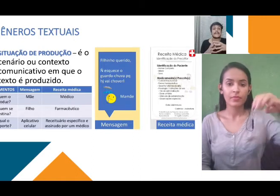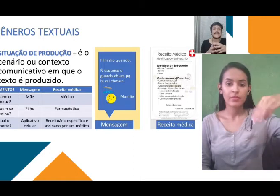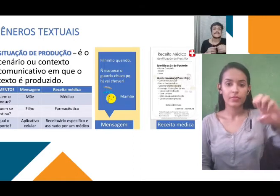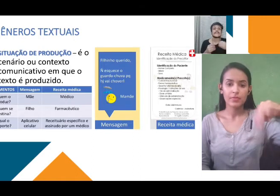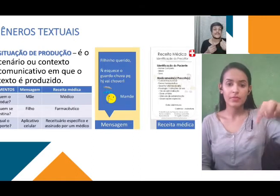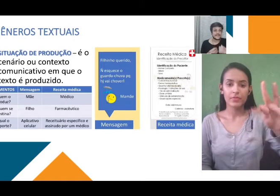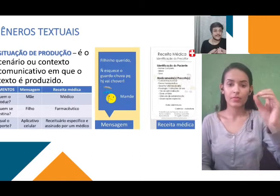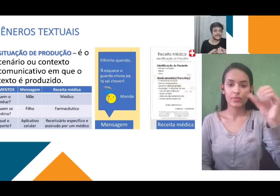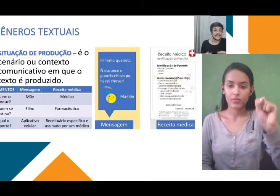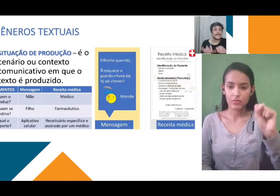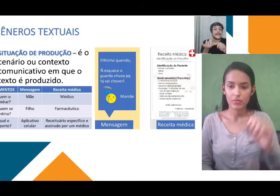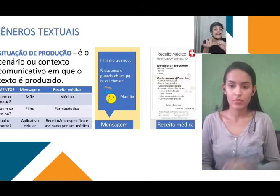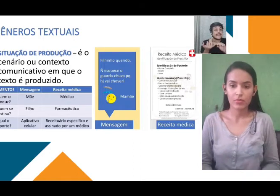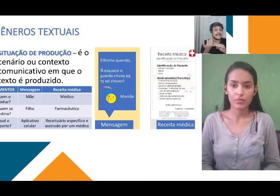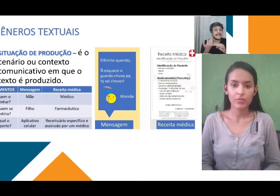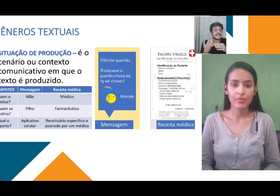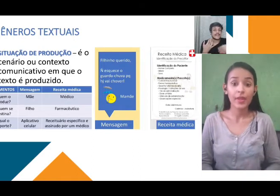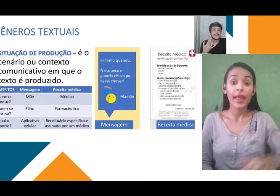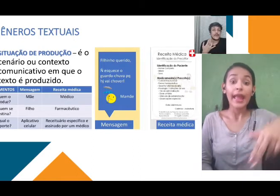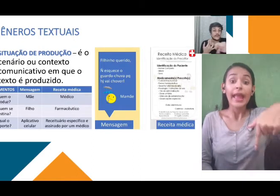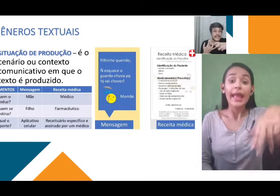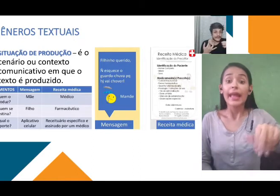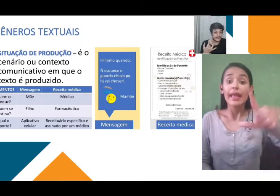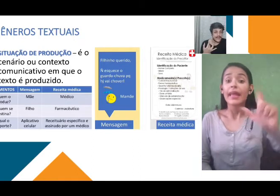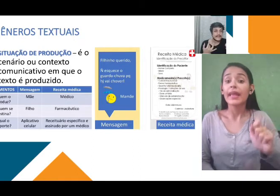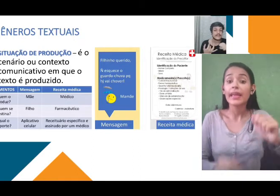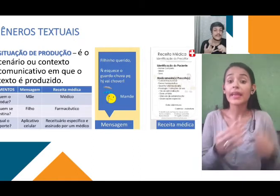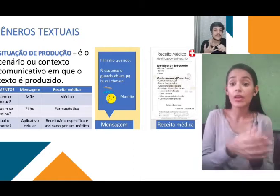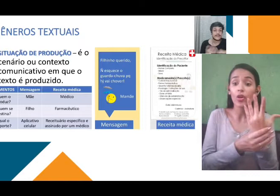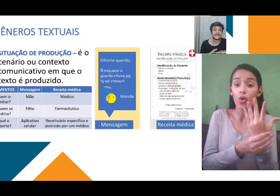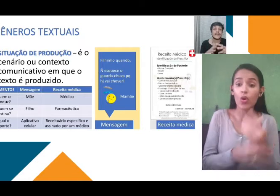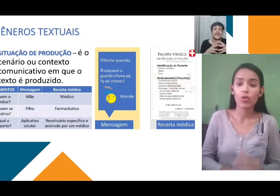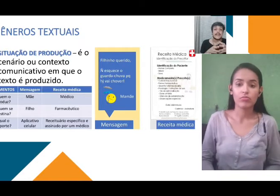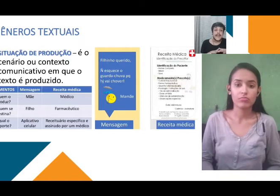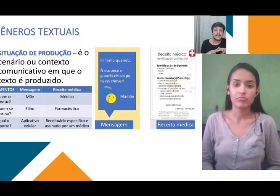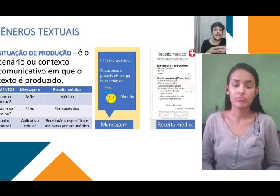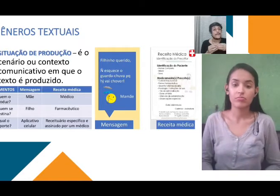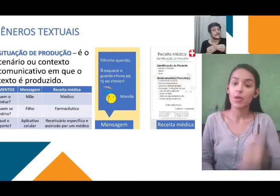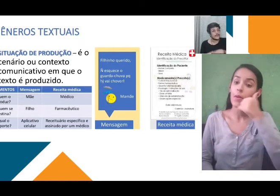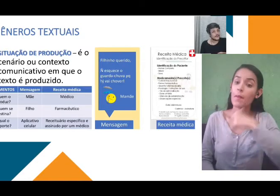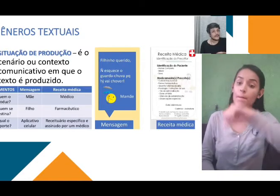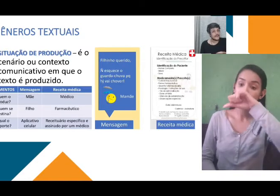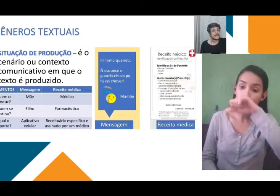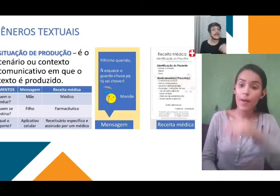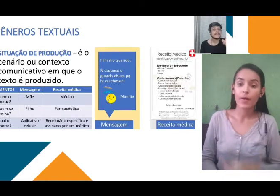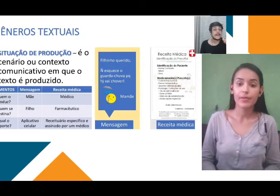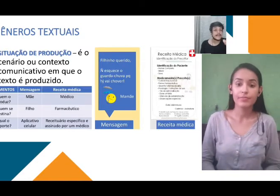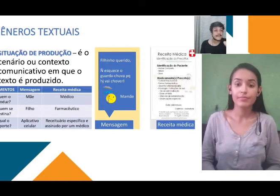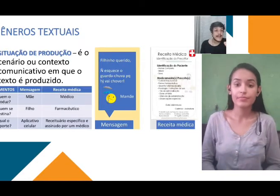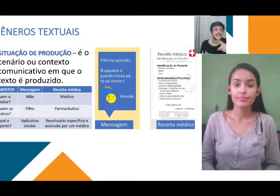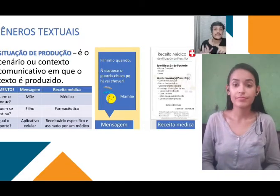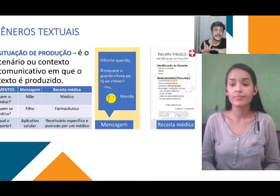é para analisar a situação de produção, né? Ou seja, o contexto, né, desses dois textos. Quem o produz? Né? No caso